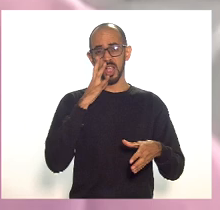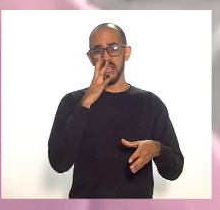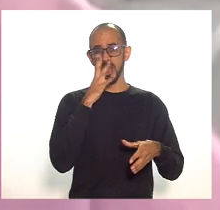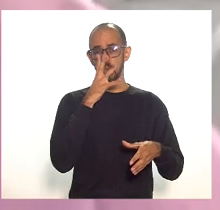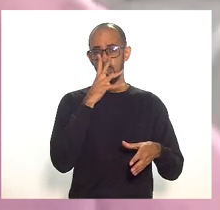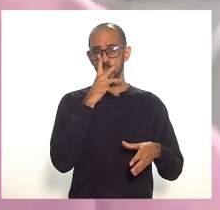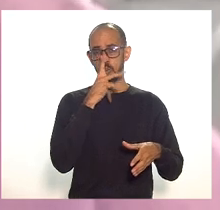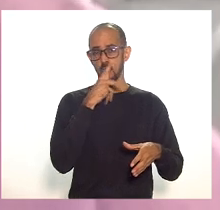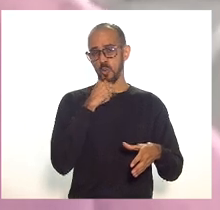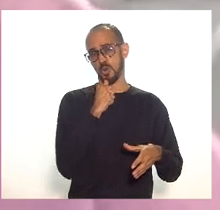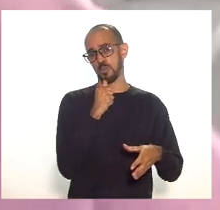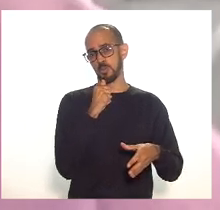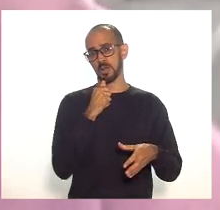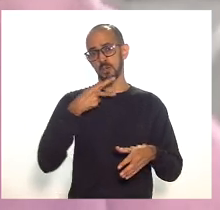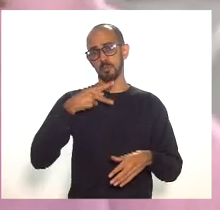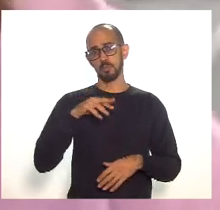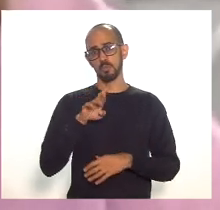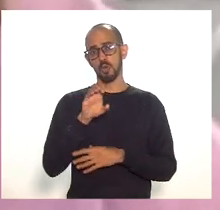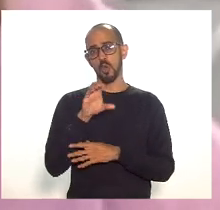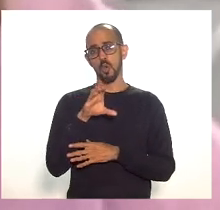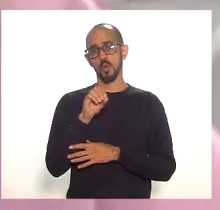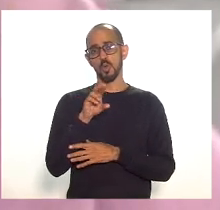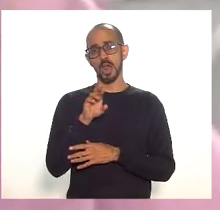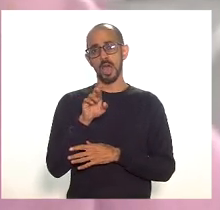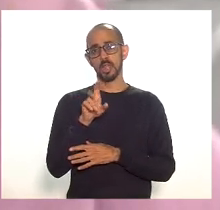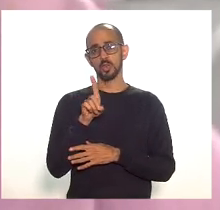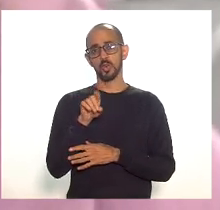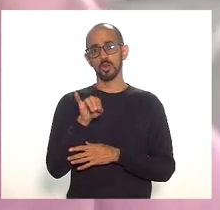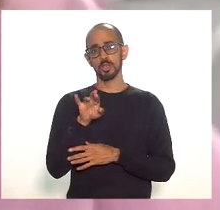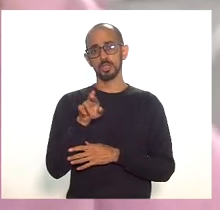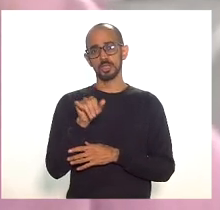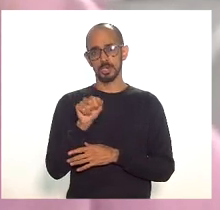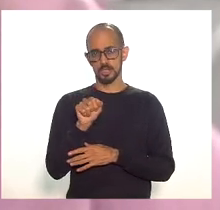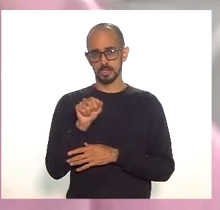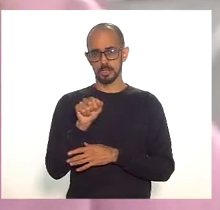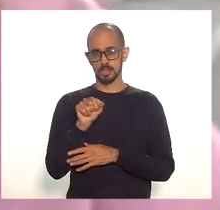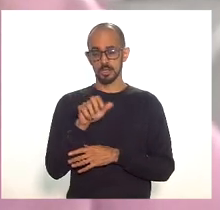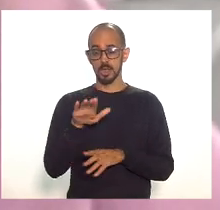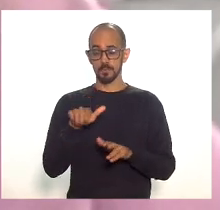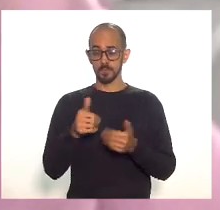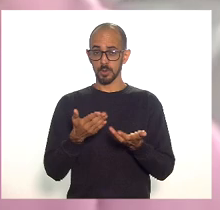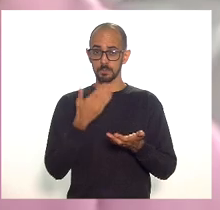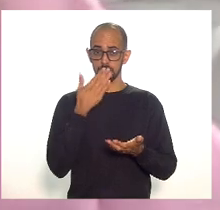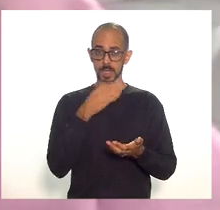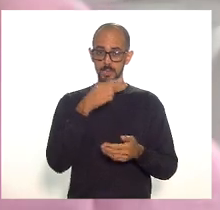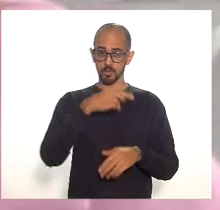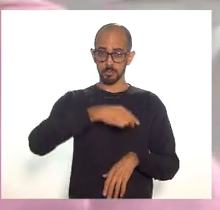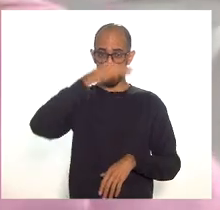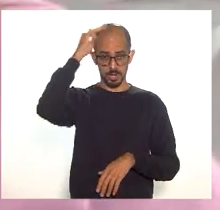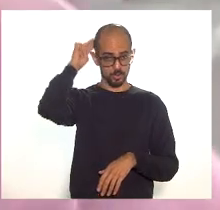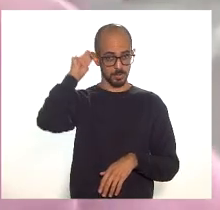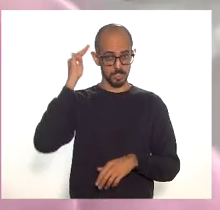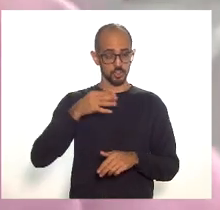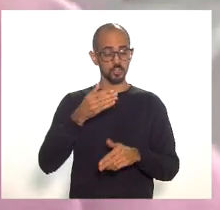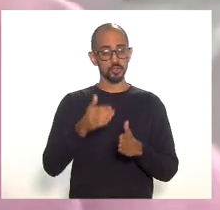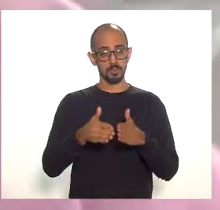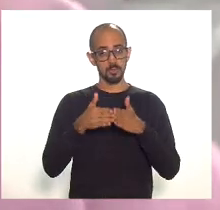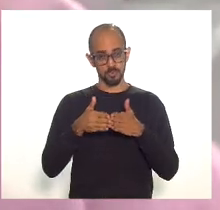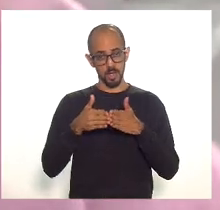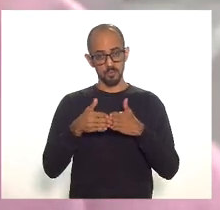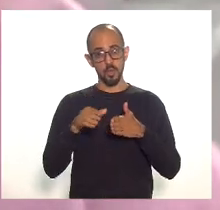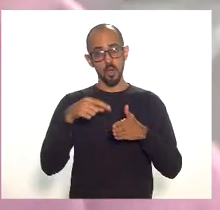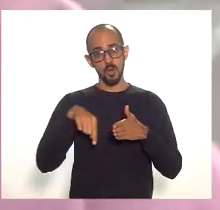pela Procuradoria-Geral do Estado. Então, eu gostaria de solicitar ao deputado Márcio Pacheco a intervenção. Eu